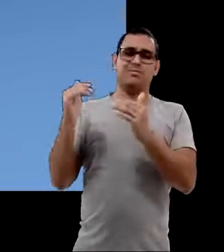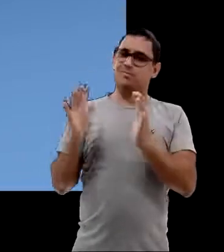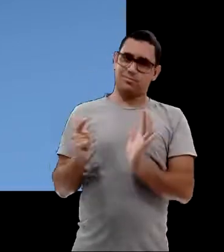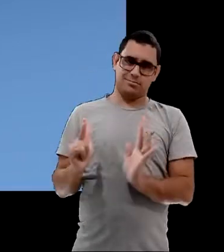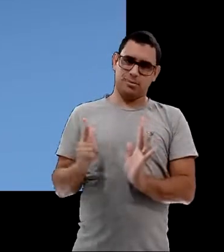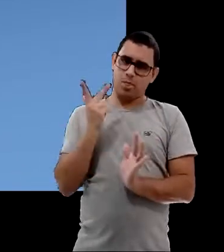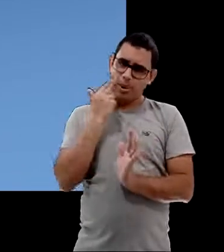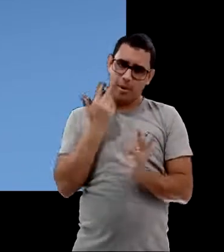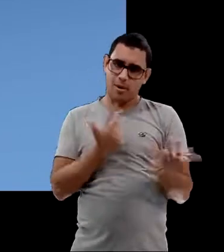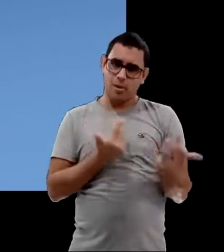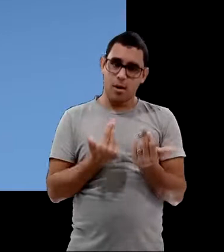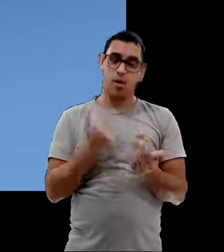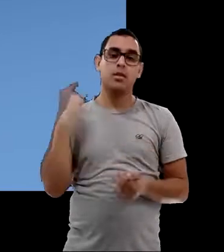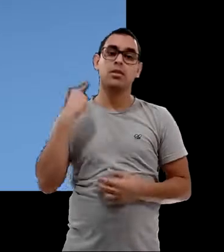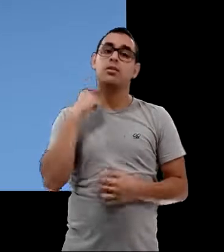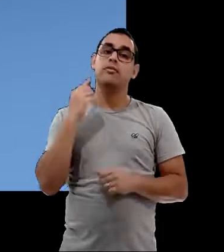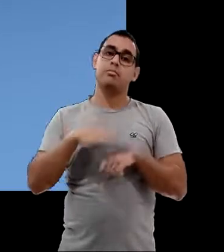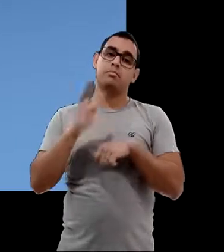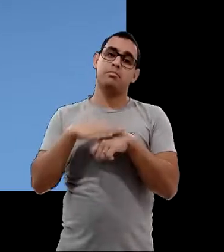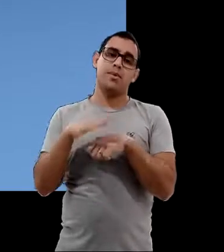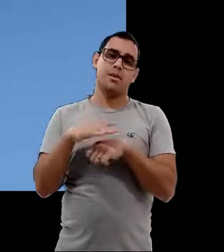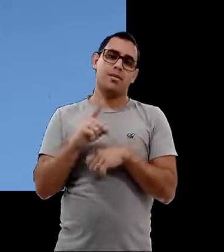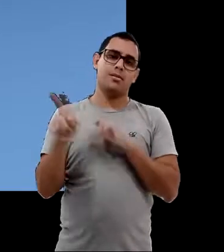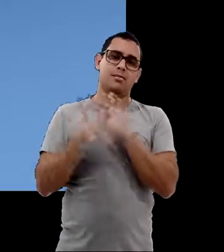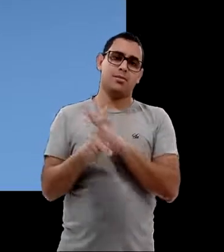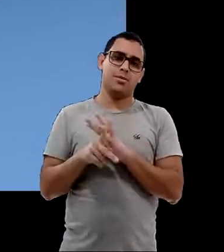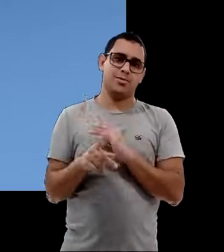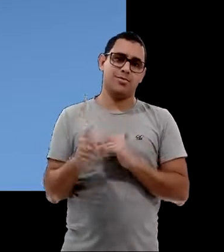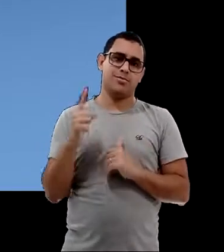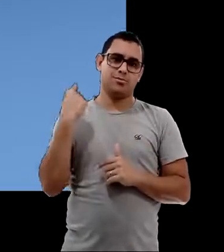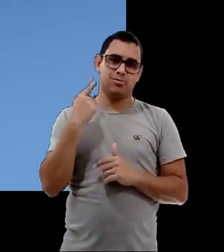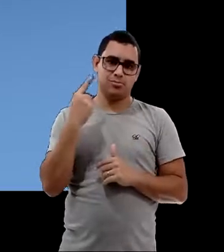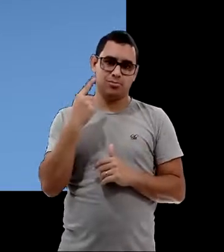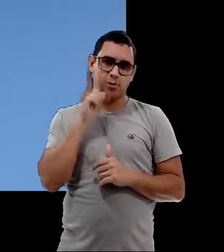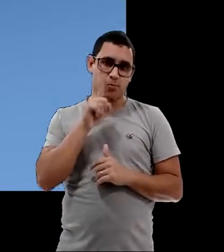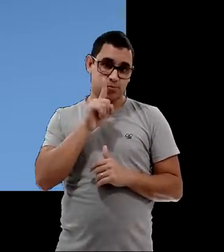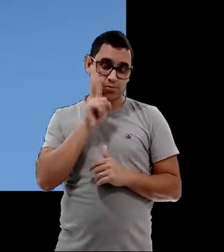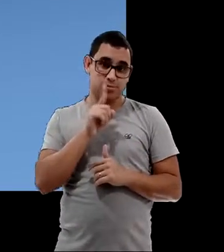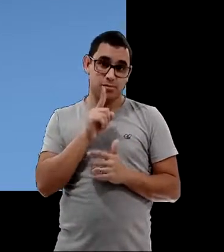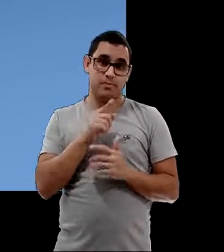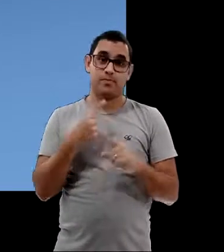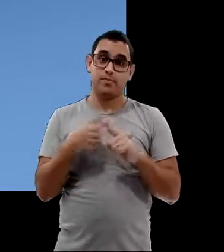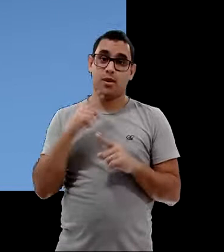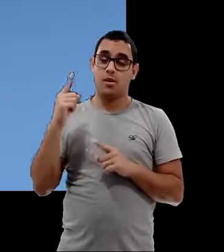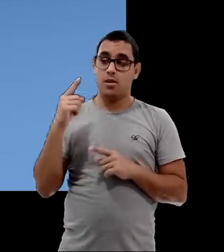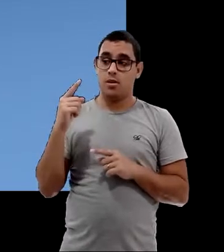ele é o cara. Não, não é. O advogado tem mais prestígio do que o médico nos Estados Unidos. O médico é